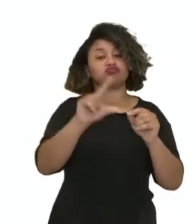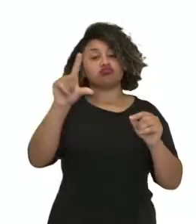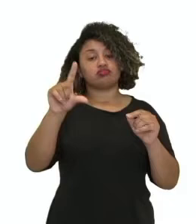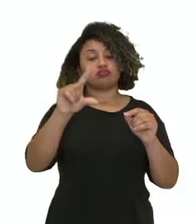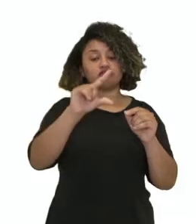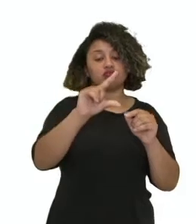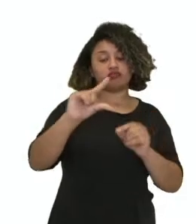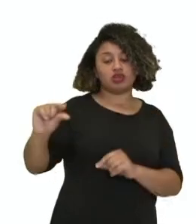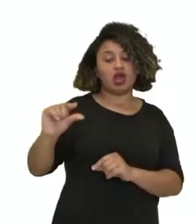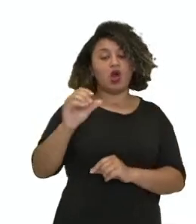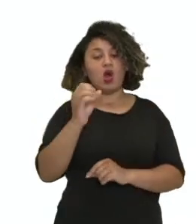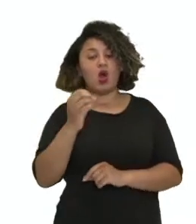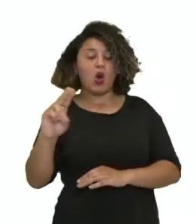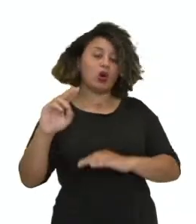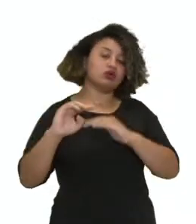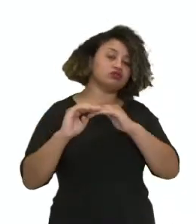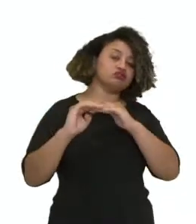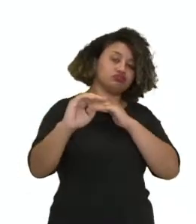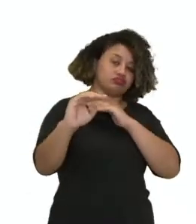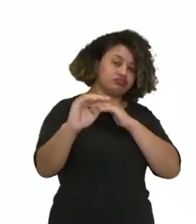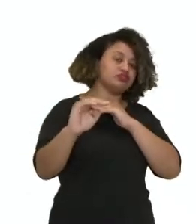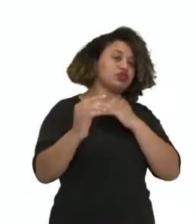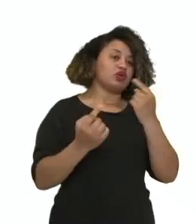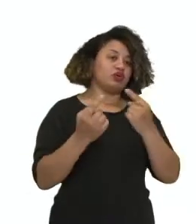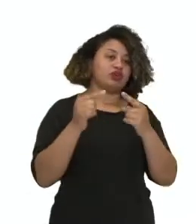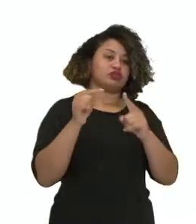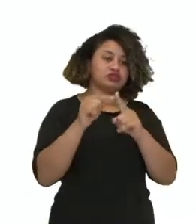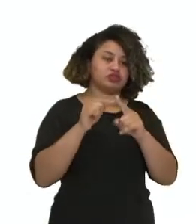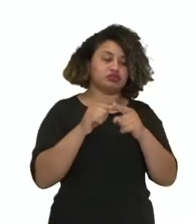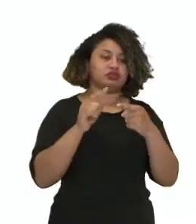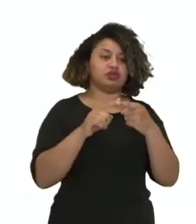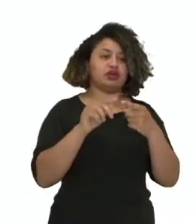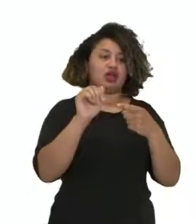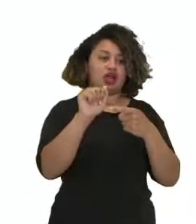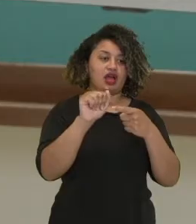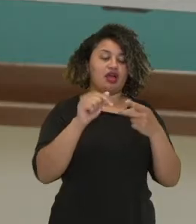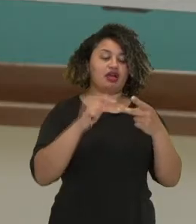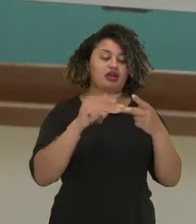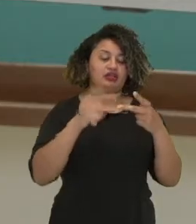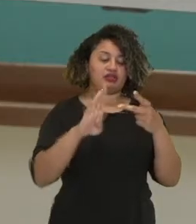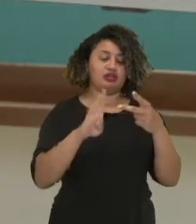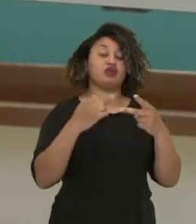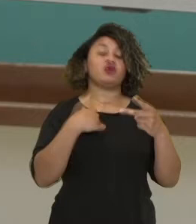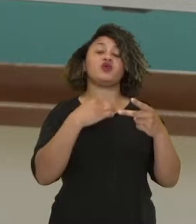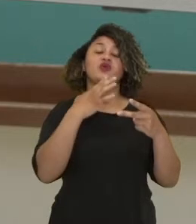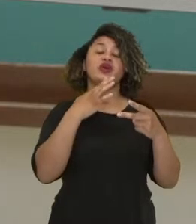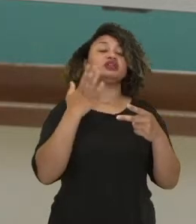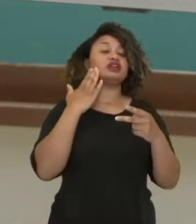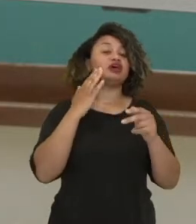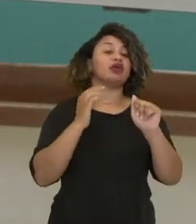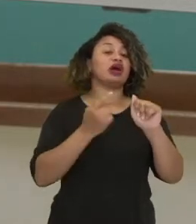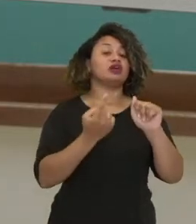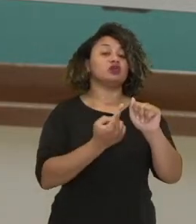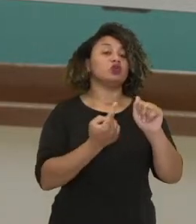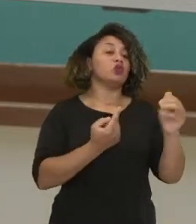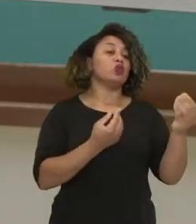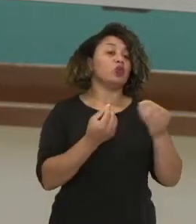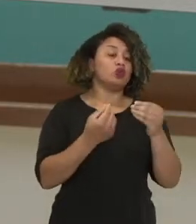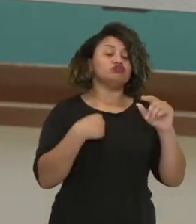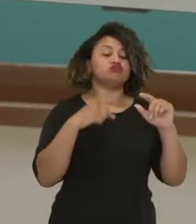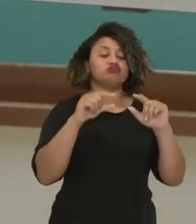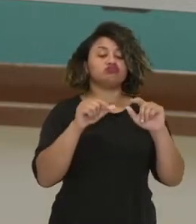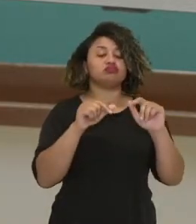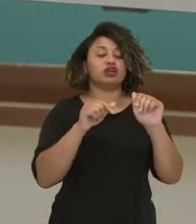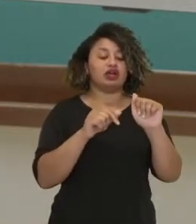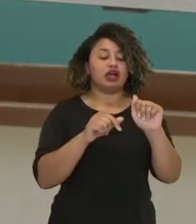crescente, decrescente ou constante. Então, vocês conhecem o primeiro termo. Vocês vão escrever,